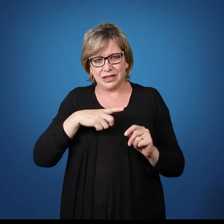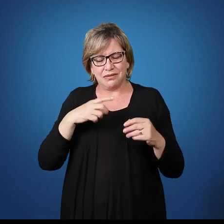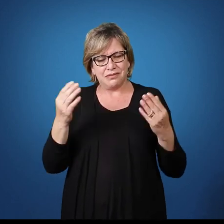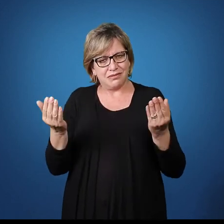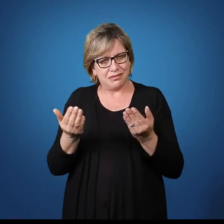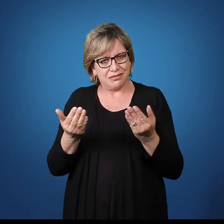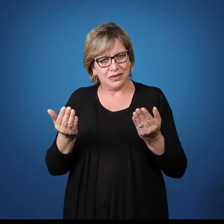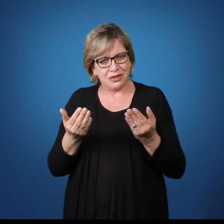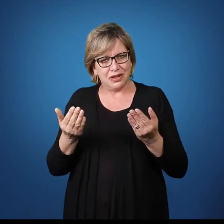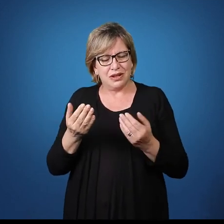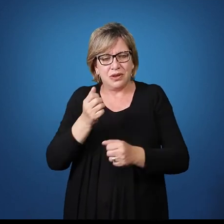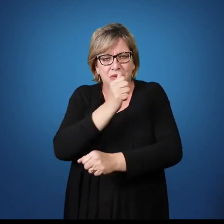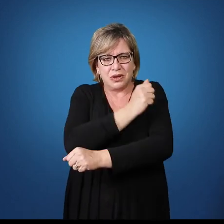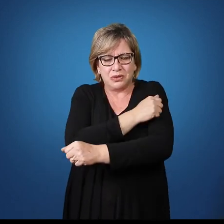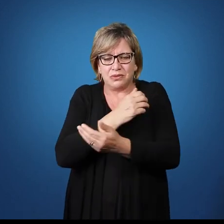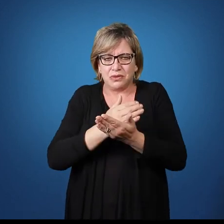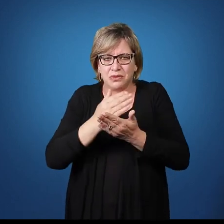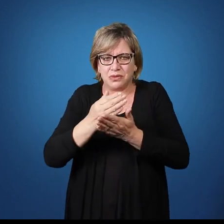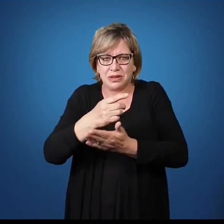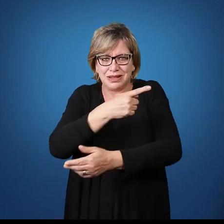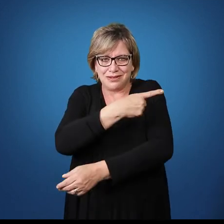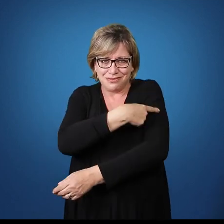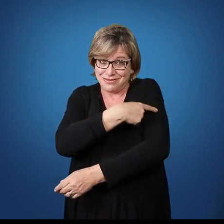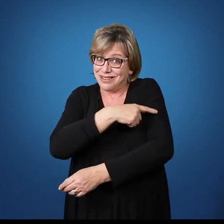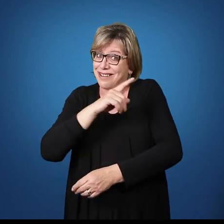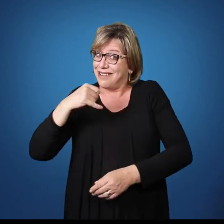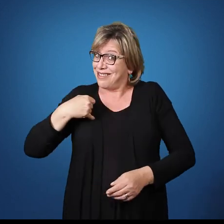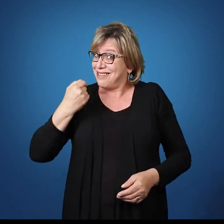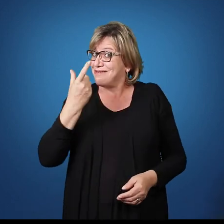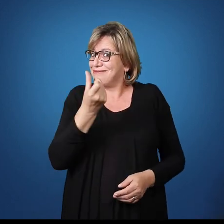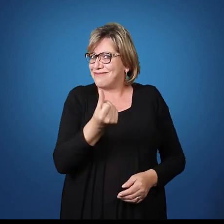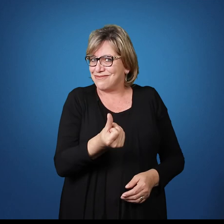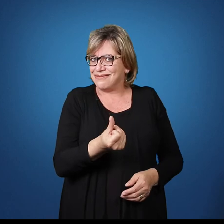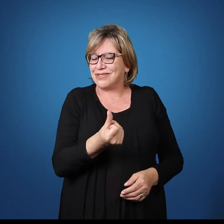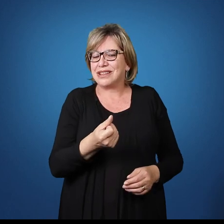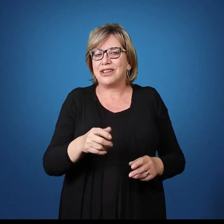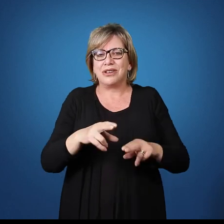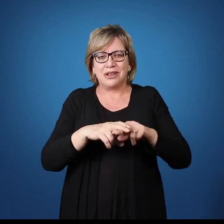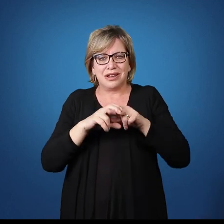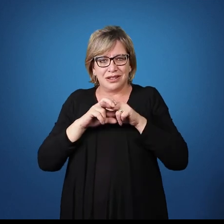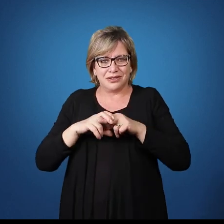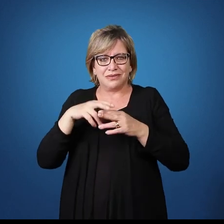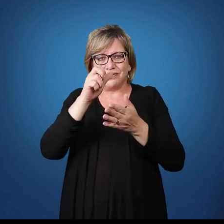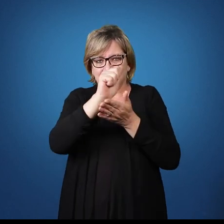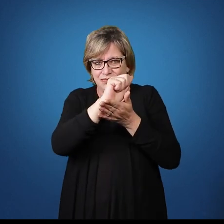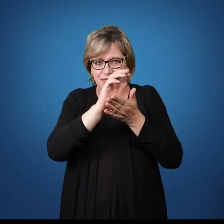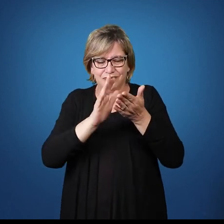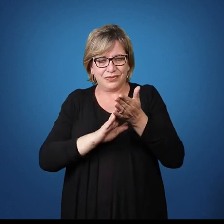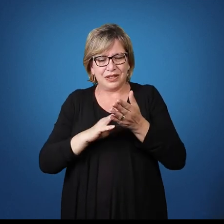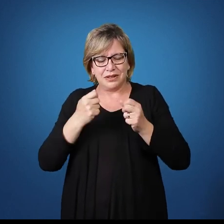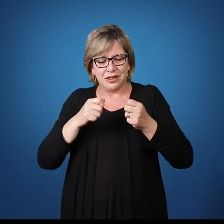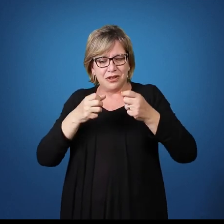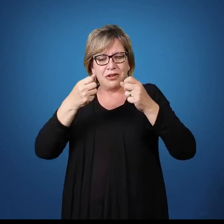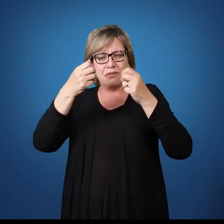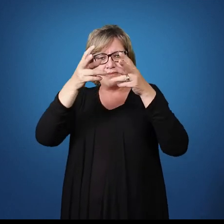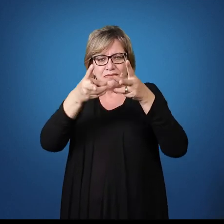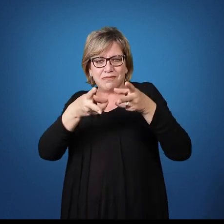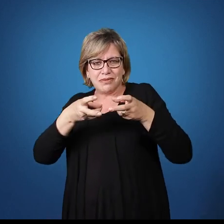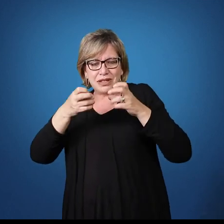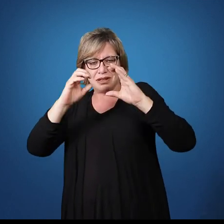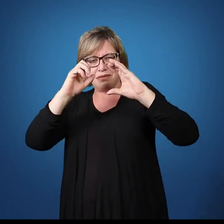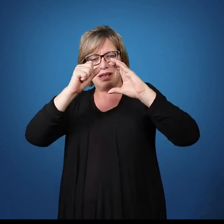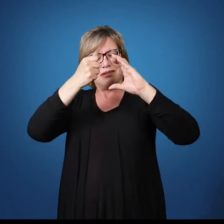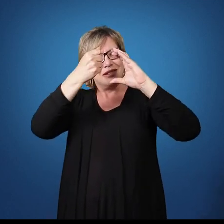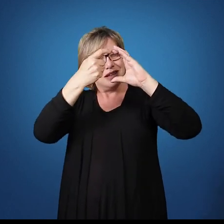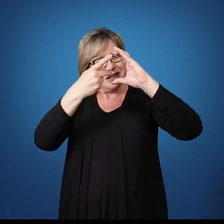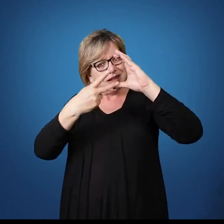agora, o aluno inicia no primeiro ano com 6 anos, né? Então essas atividades, elas precisam considerar essas características. O lúdico